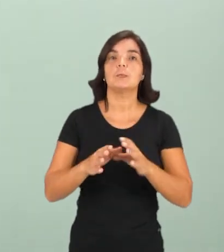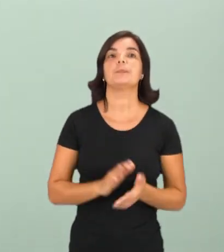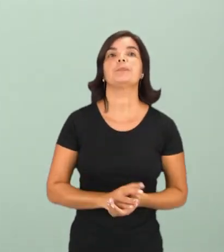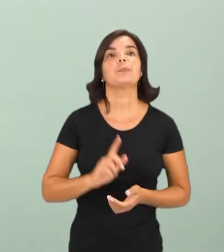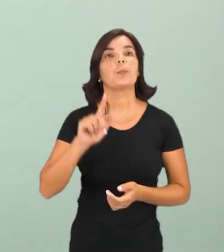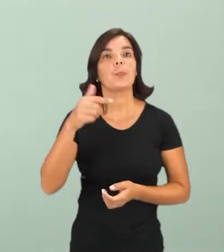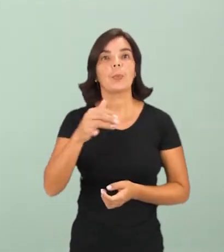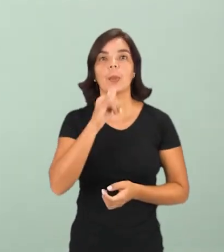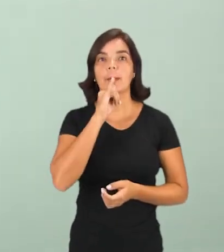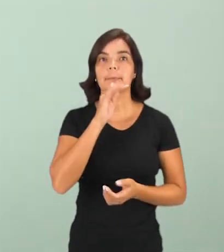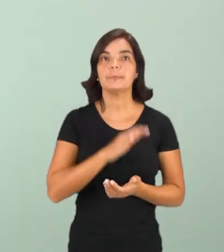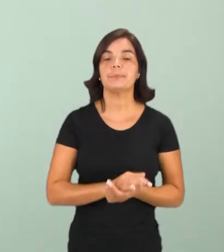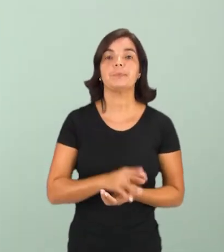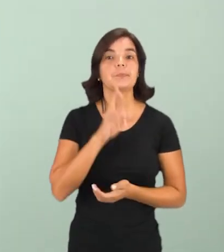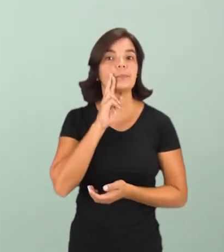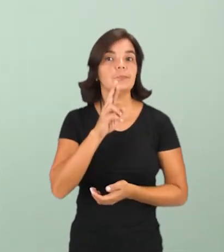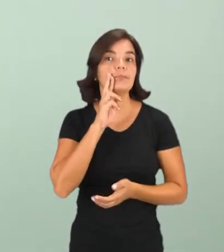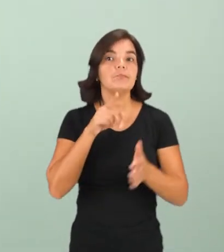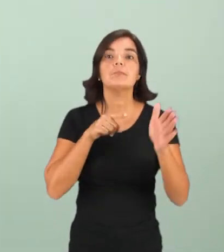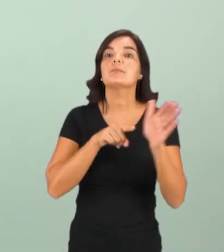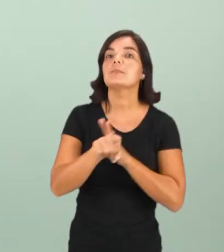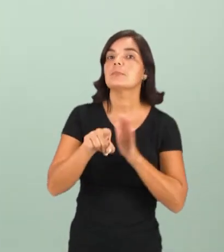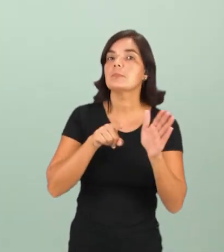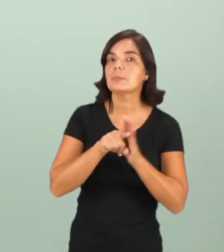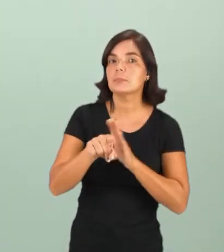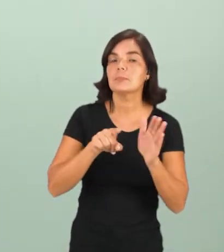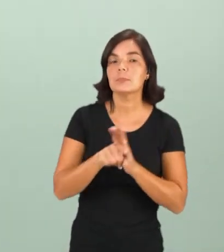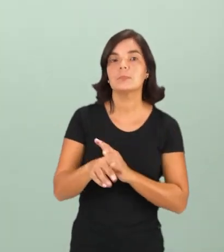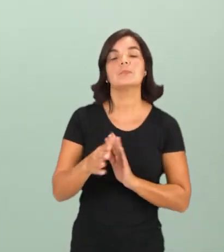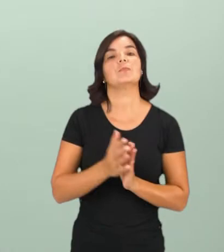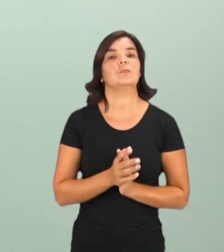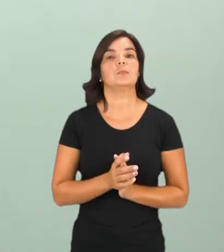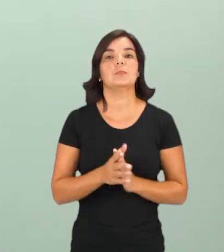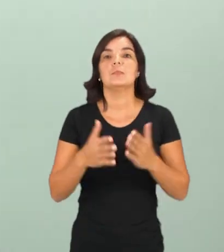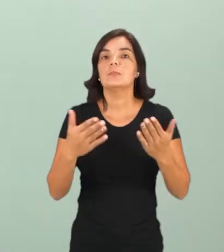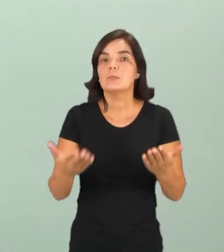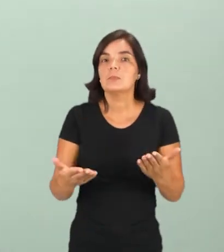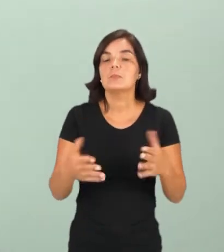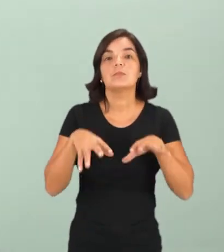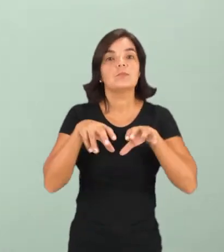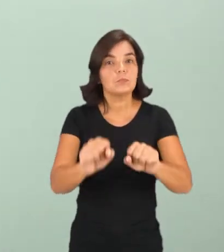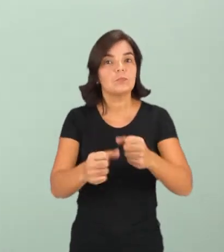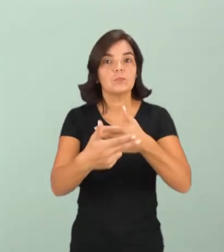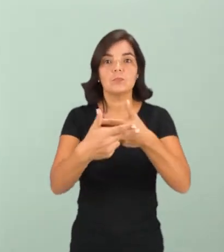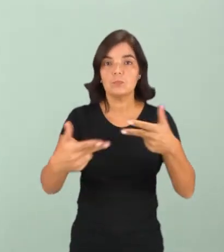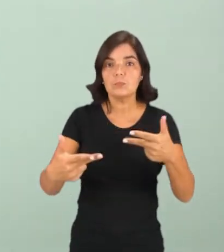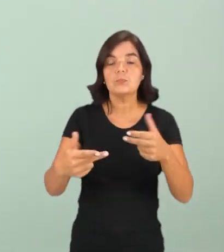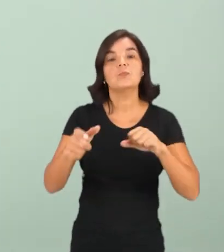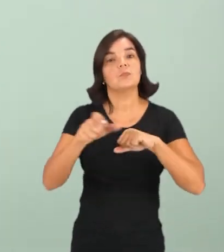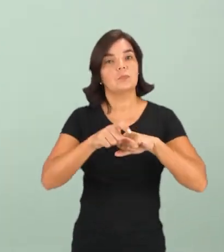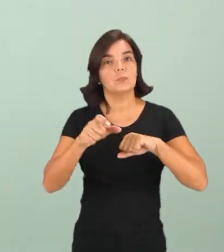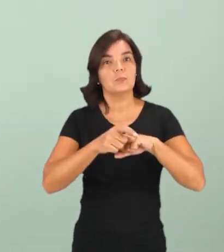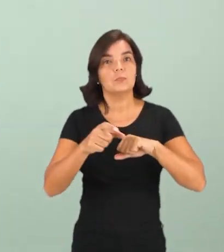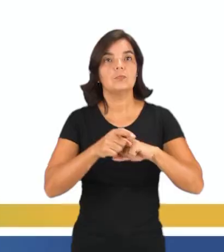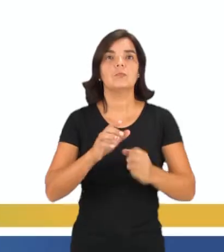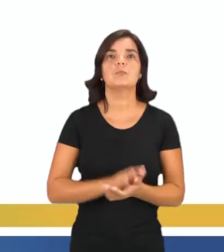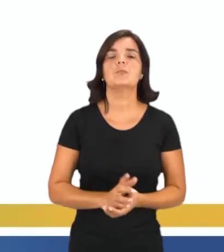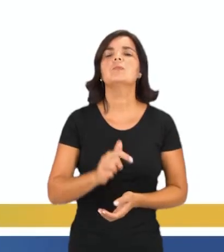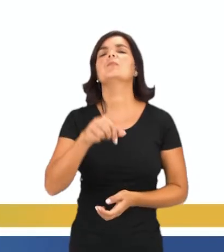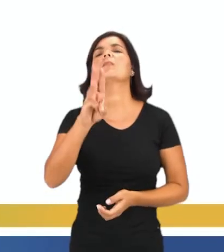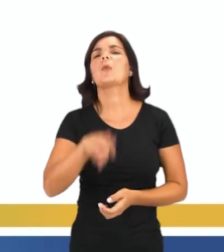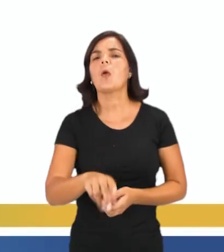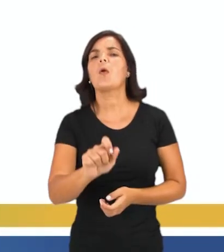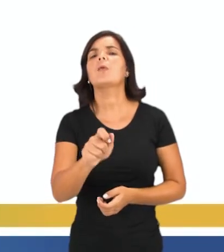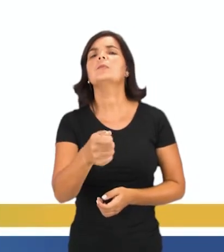Outra situação, responder uma pergunta relacionada à posse de algo, de um substantivo. De quem